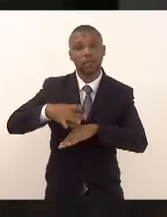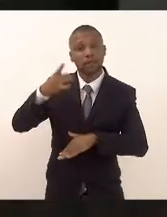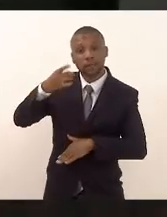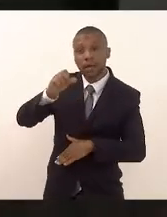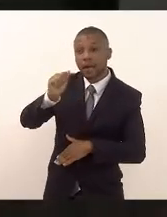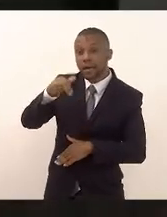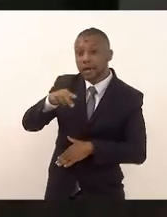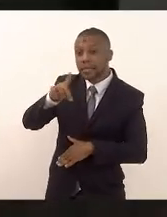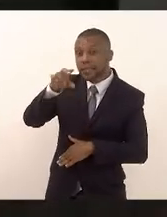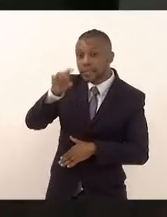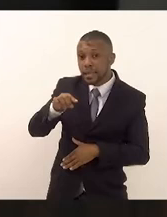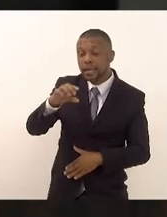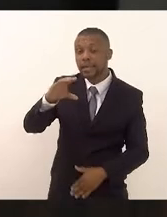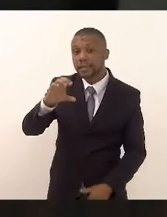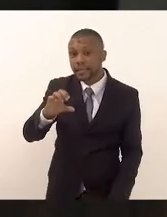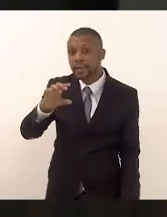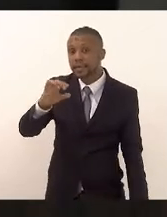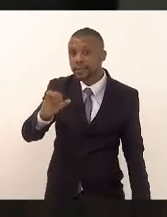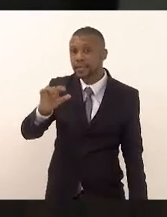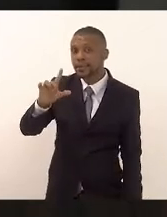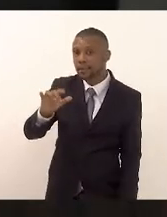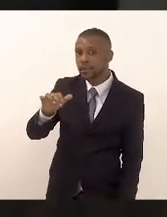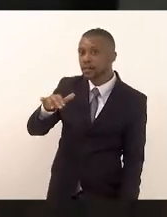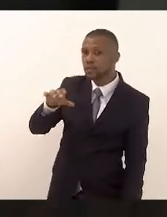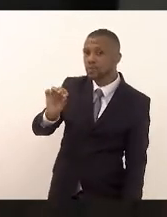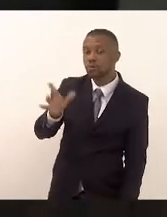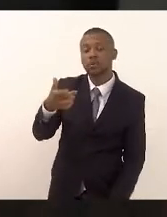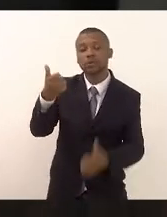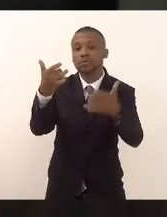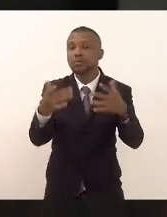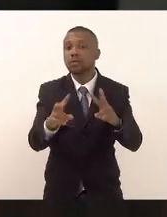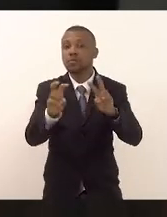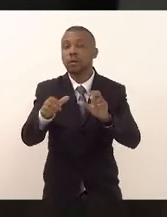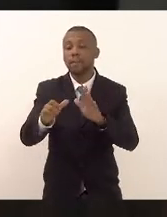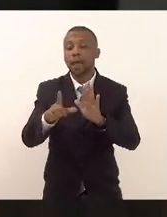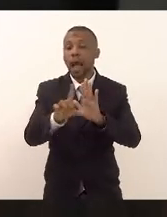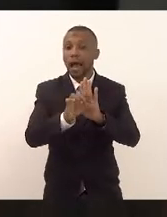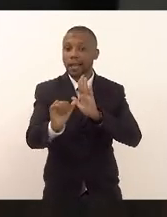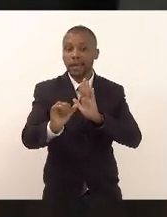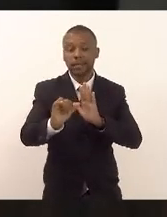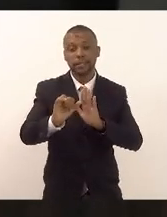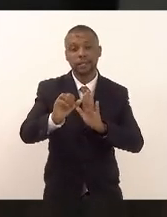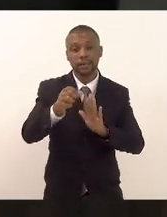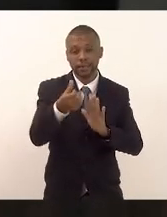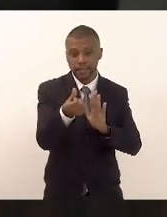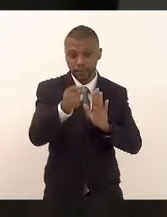André Ceciliano. Dispõe sobre a modificação à lei estadual